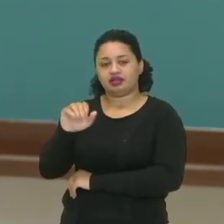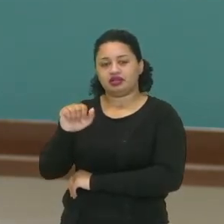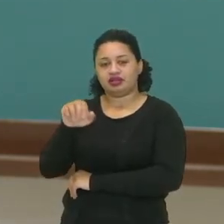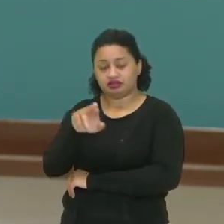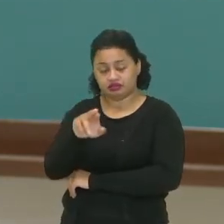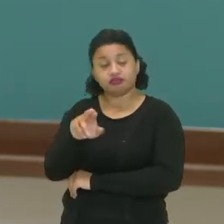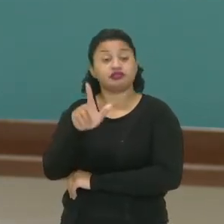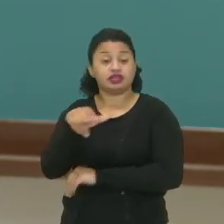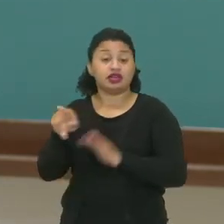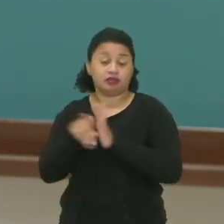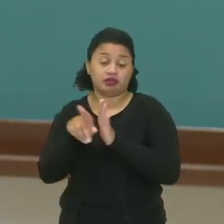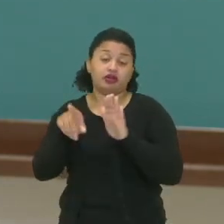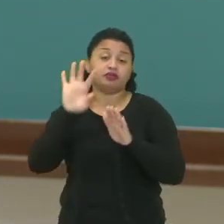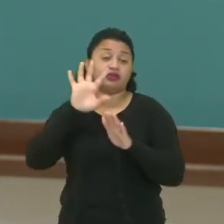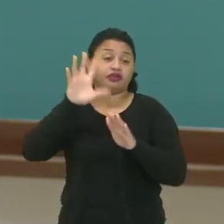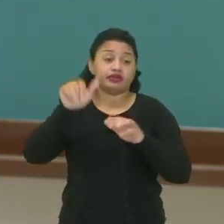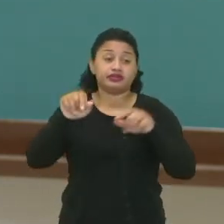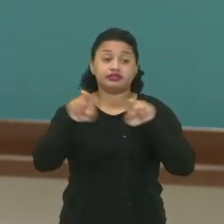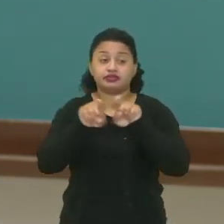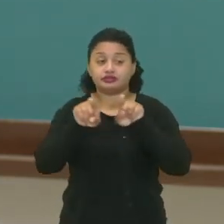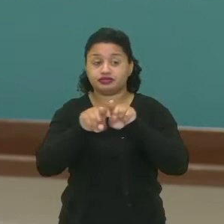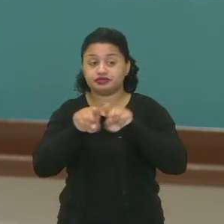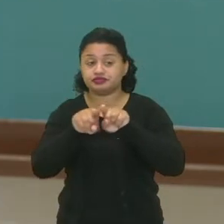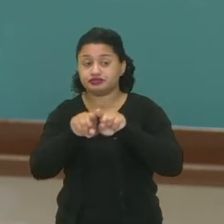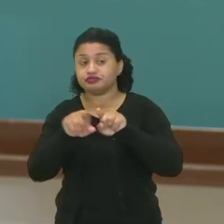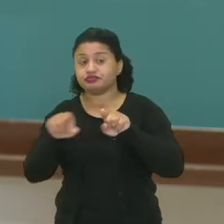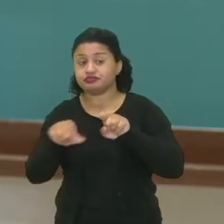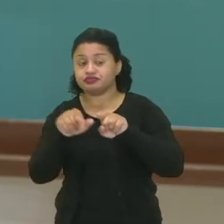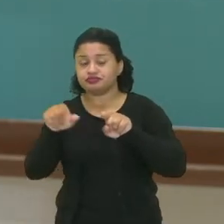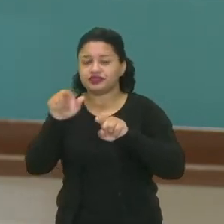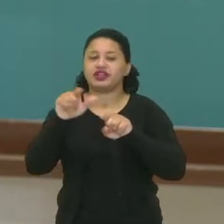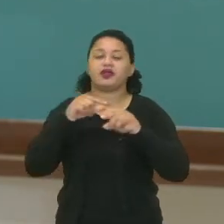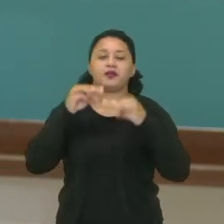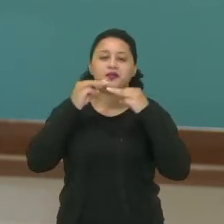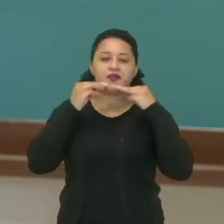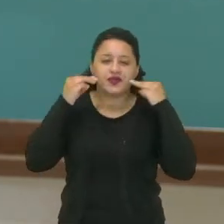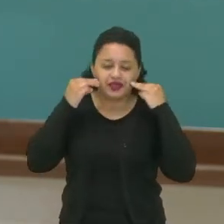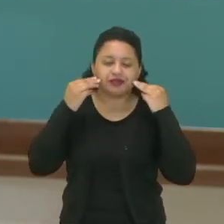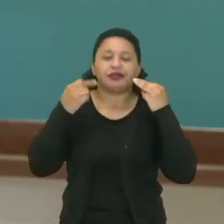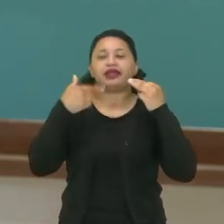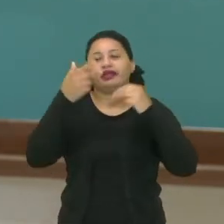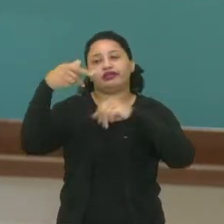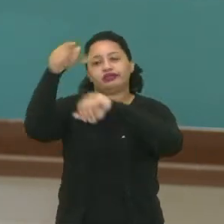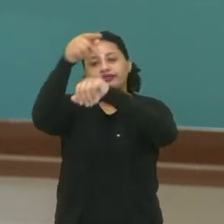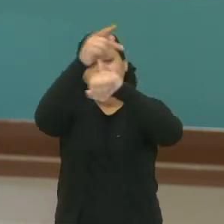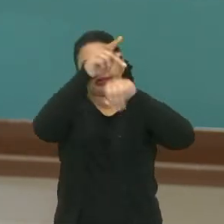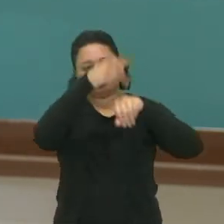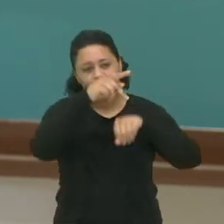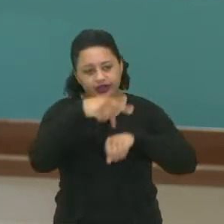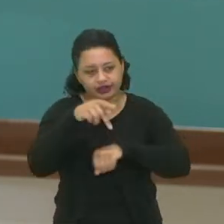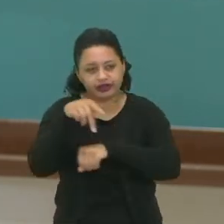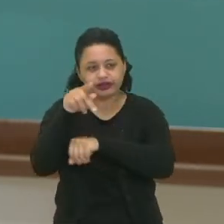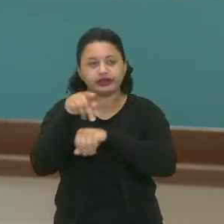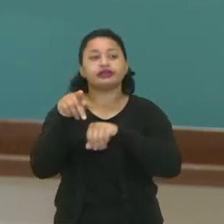leste do país, passando aí por Moçambique, Tanzânia, Quênia,